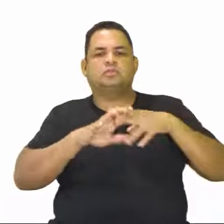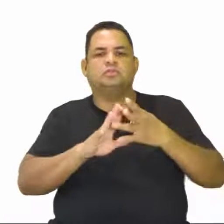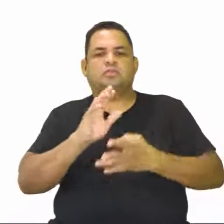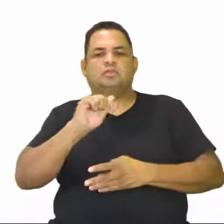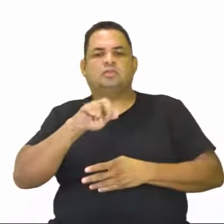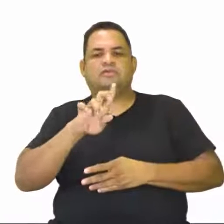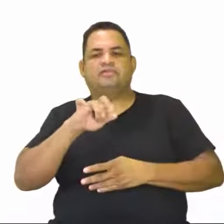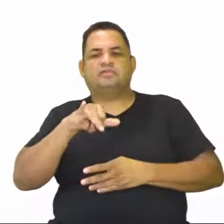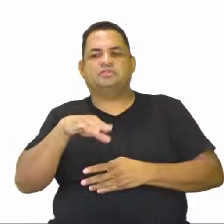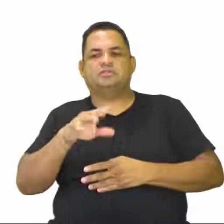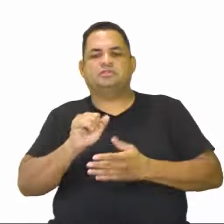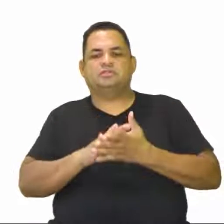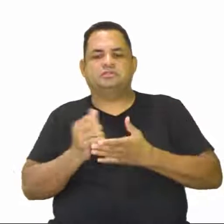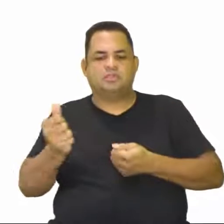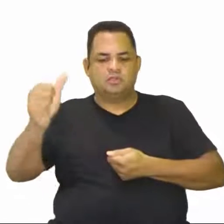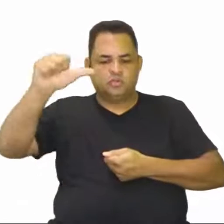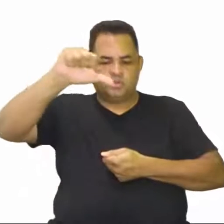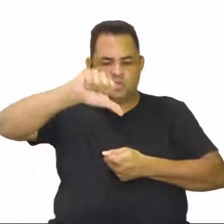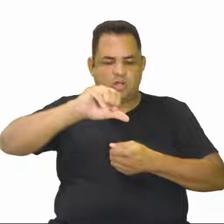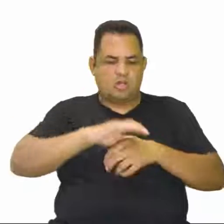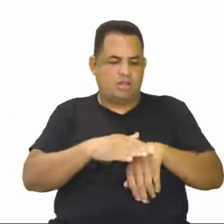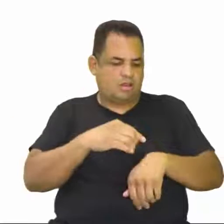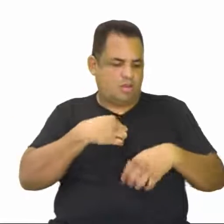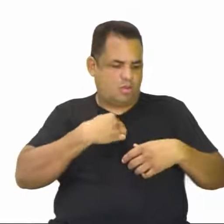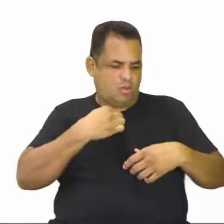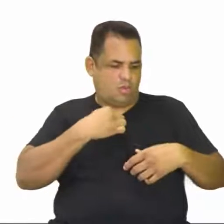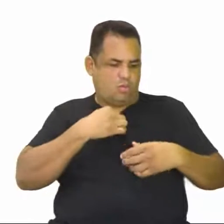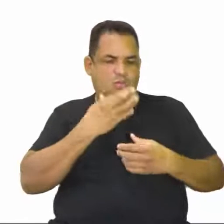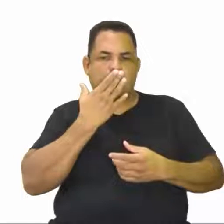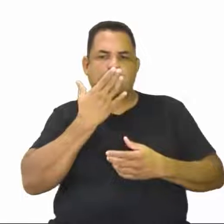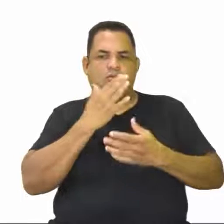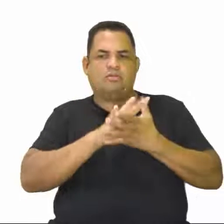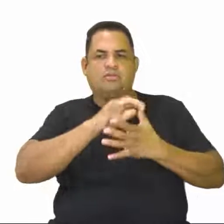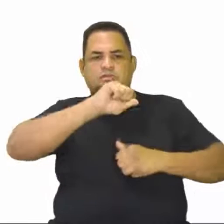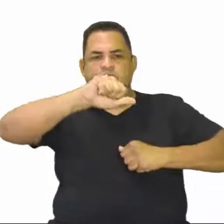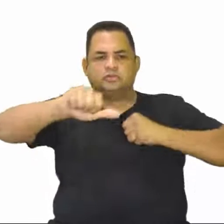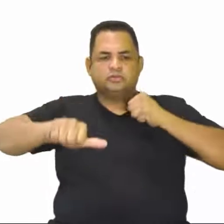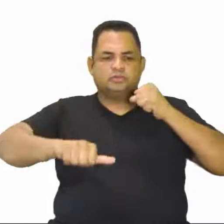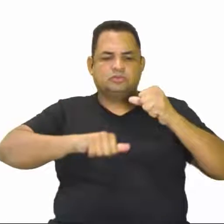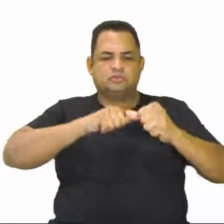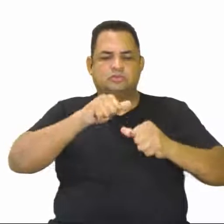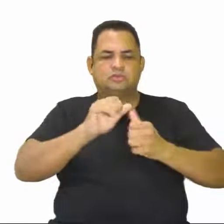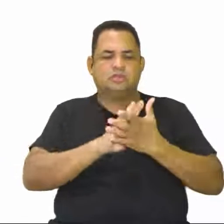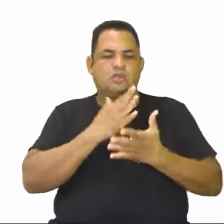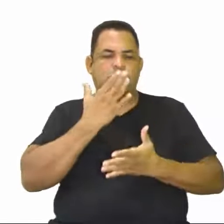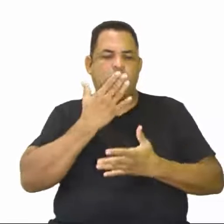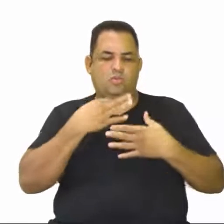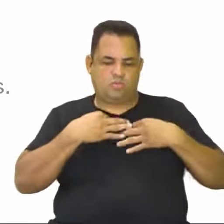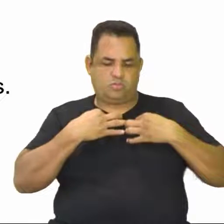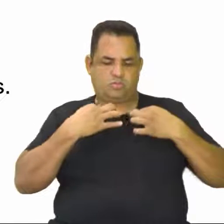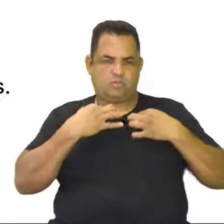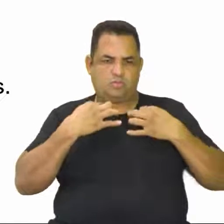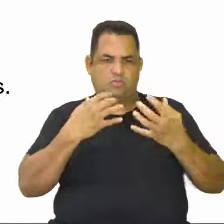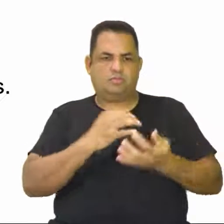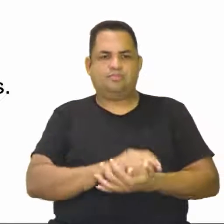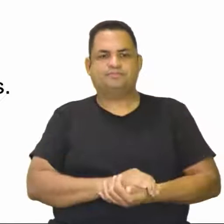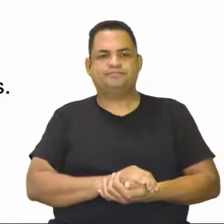for derrubado numa roupa colorida, por exemplo, ele vai alterar a coloração daquela